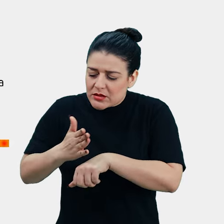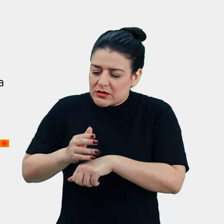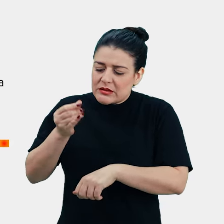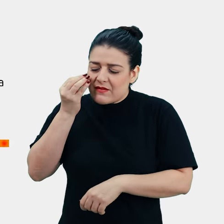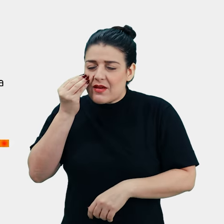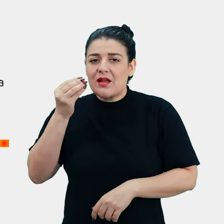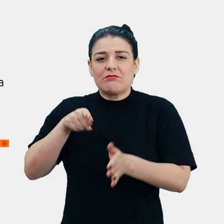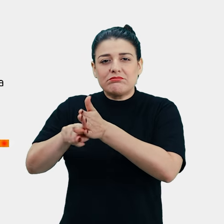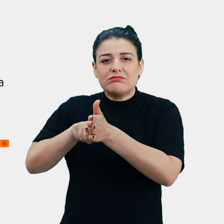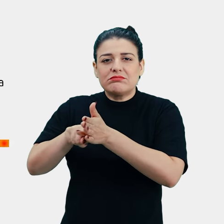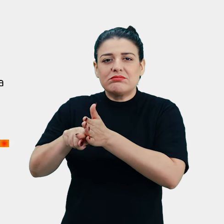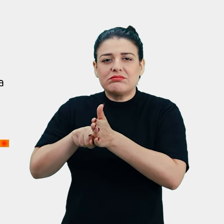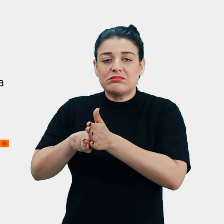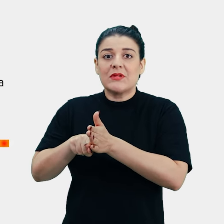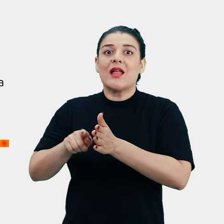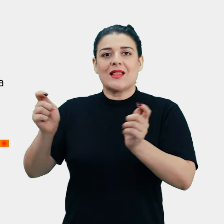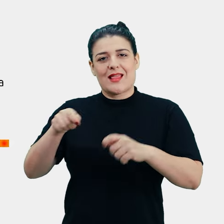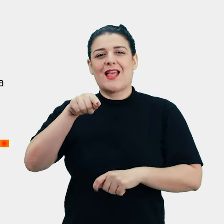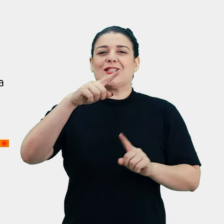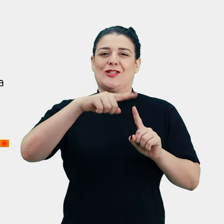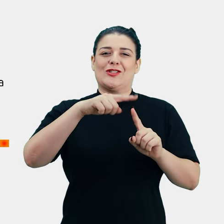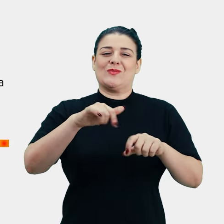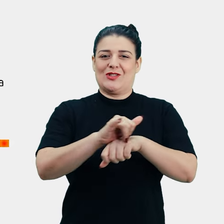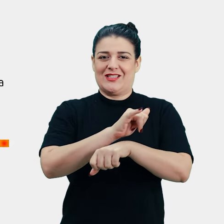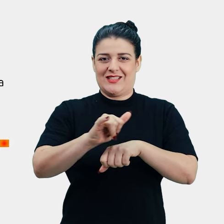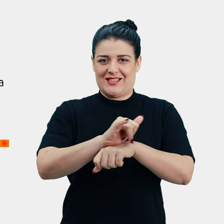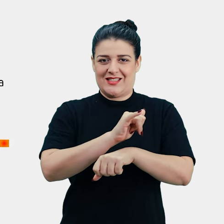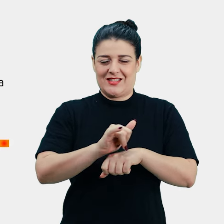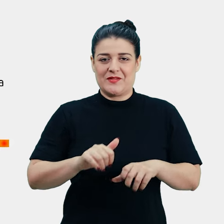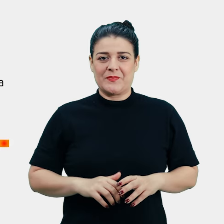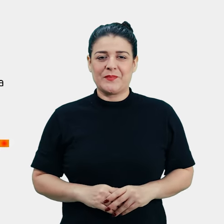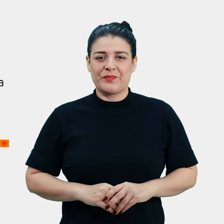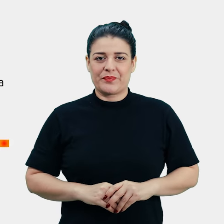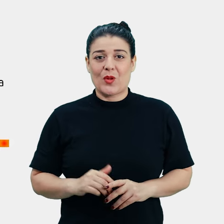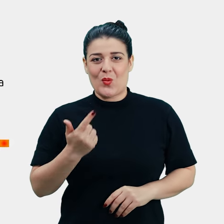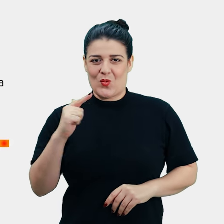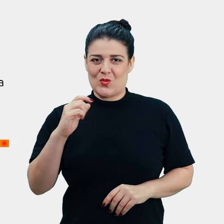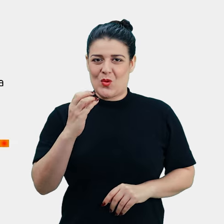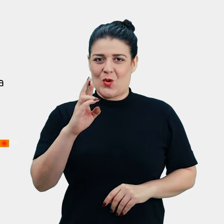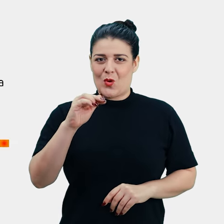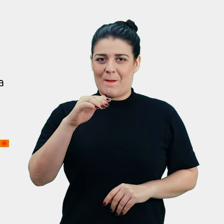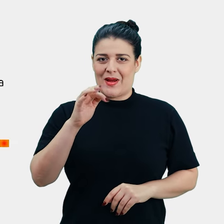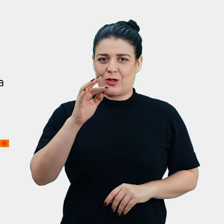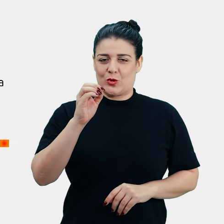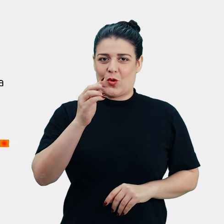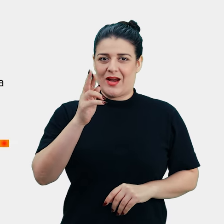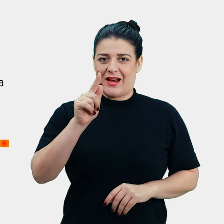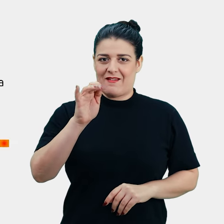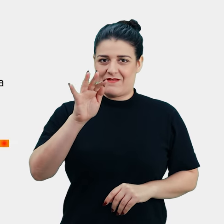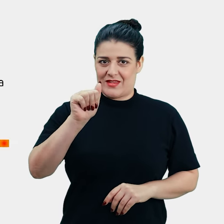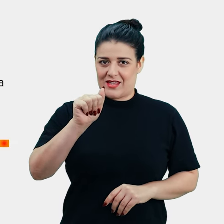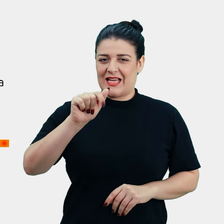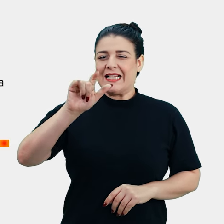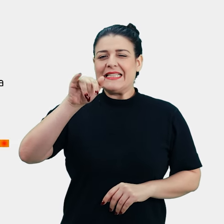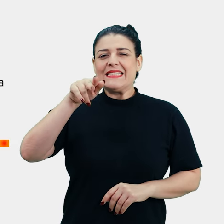biológico. Vocês podem utilizar a cromatografia contracorrente. Nós temos a cromatografia em fase líquida,